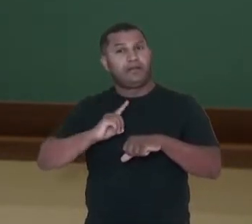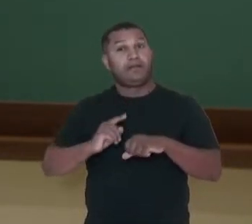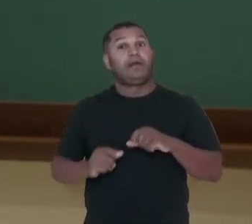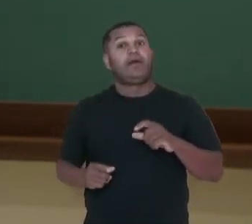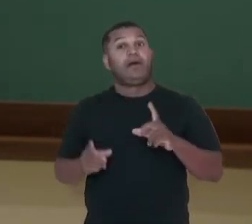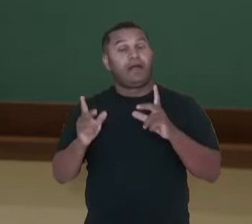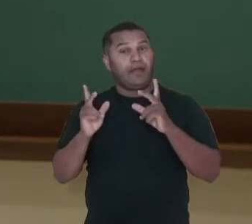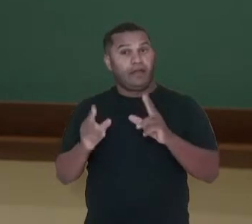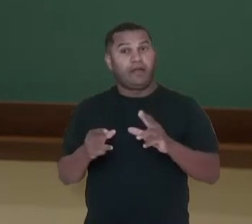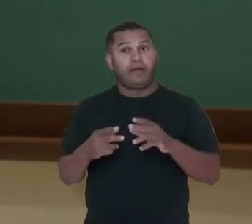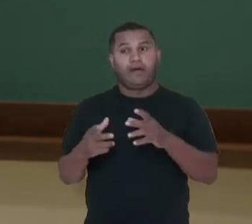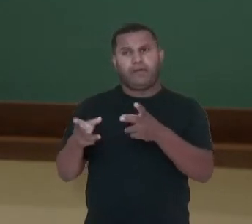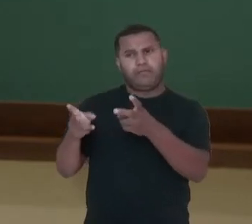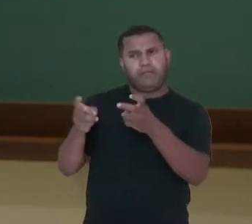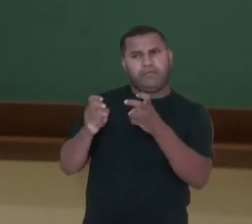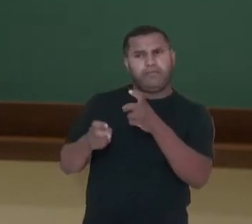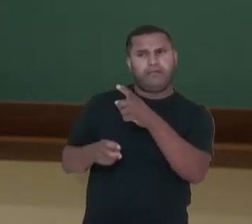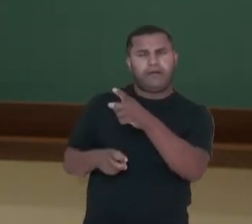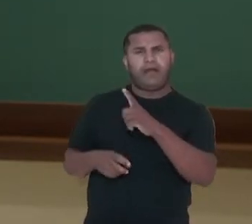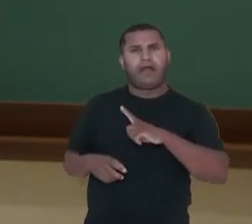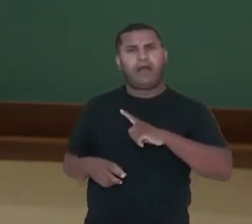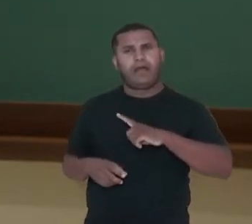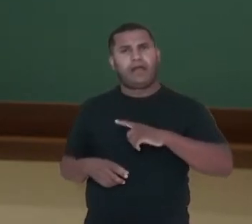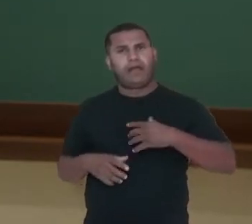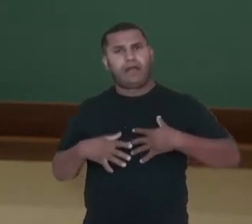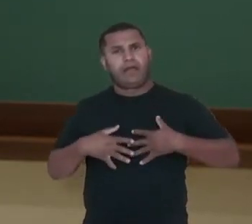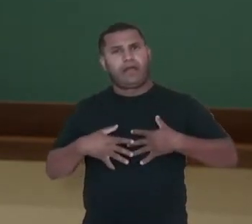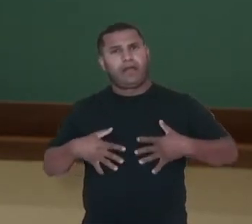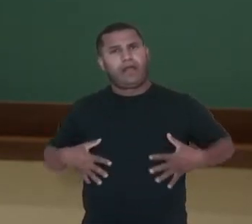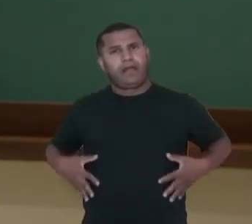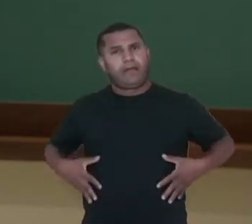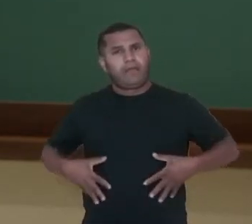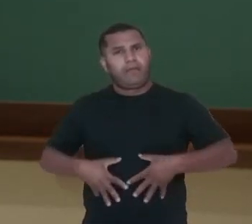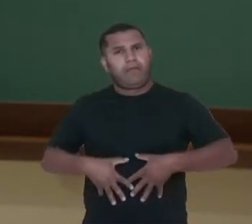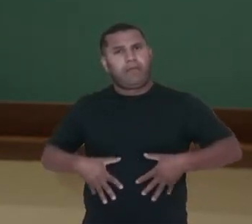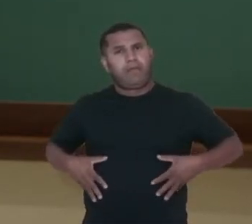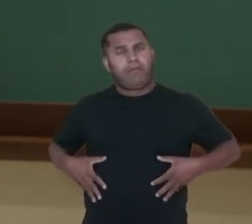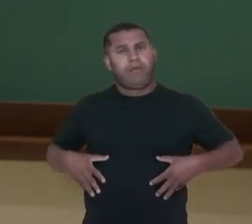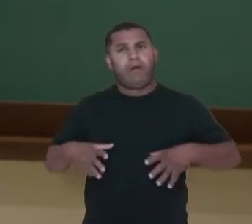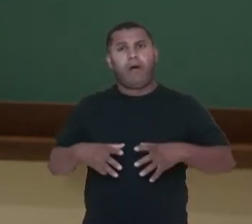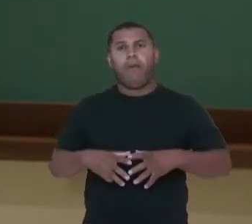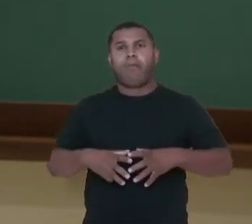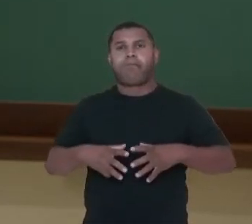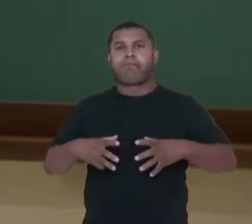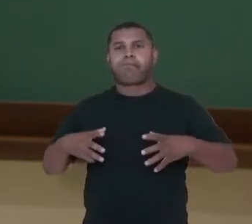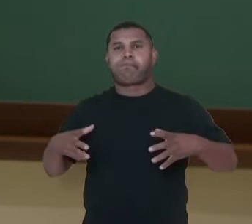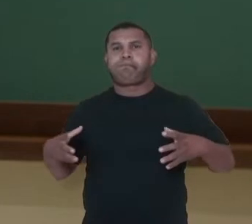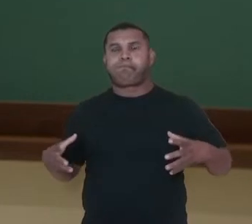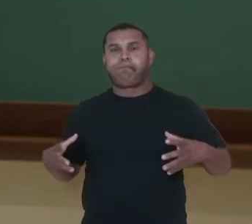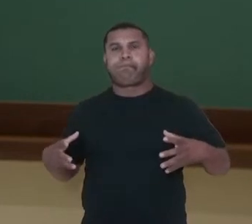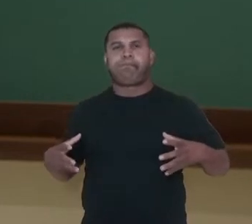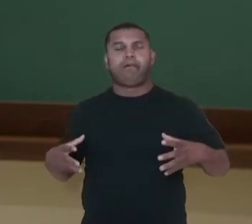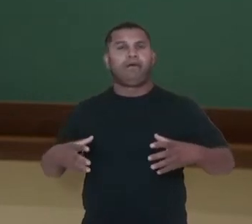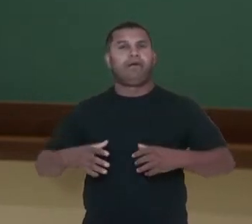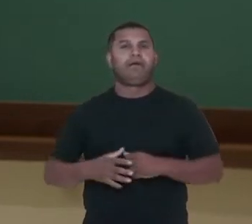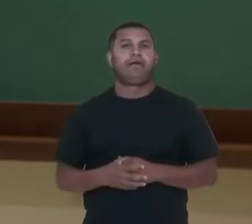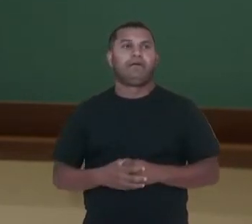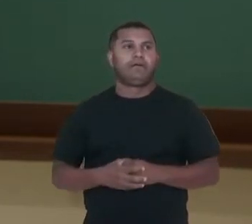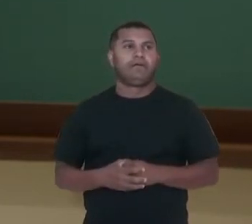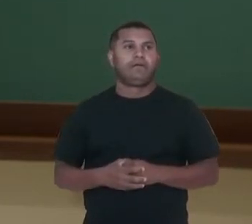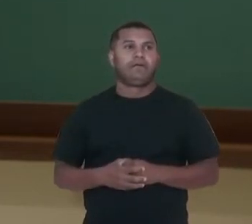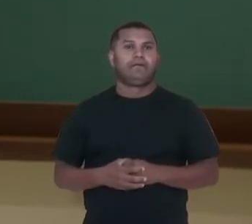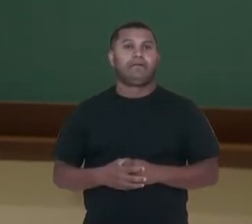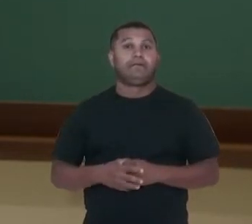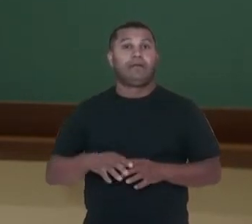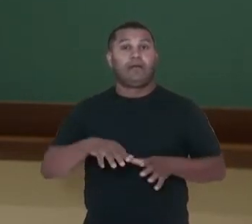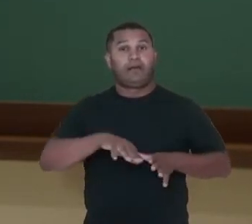acometida com essa doença, a esquistossomose, ela fica com o abdômen, a barriga, com uma extensão